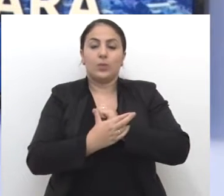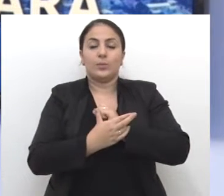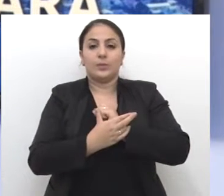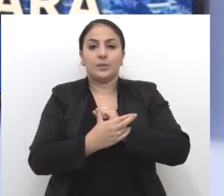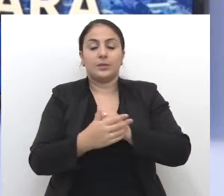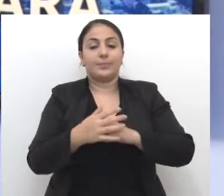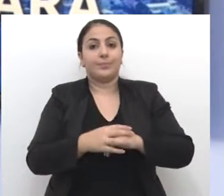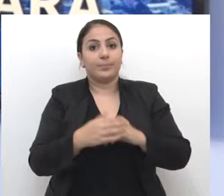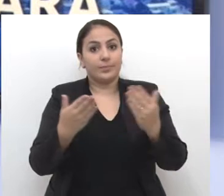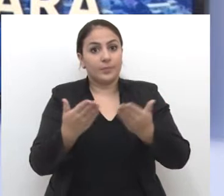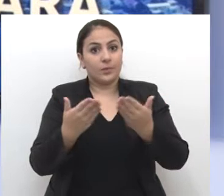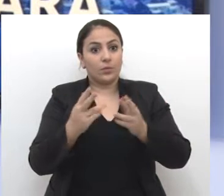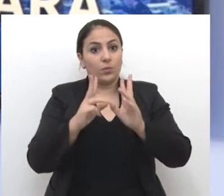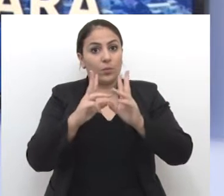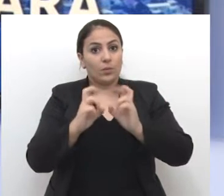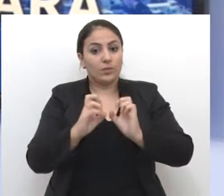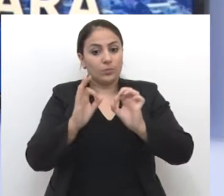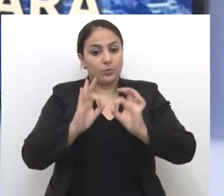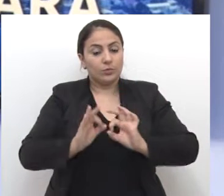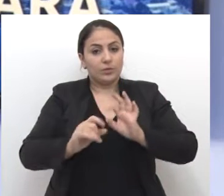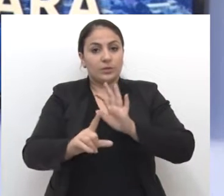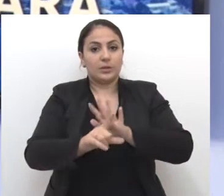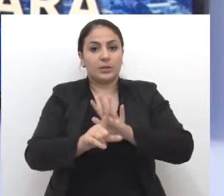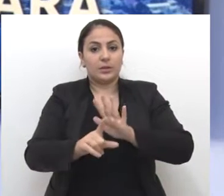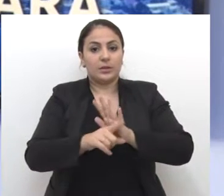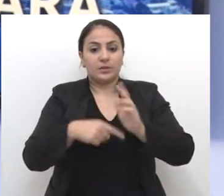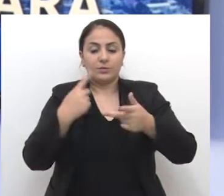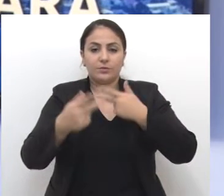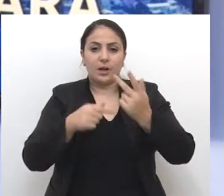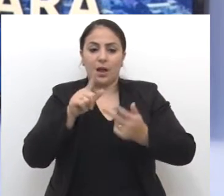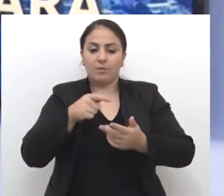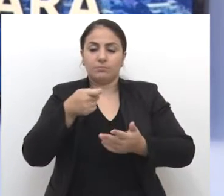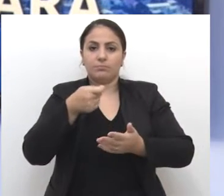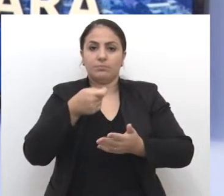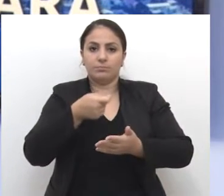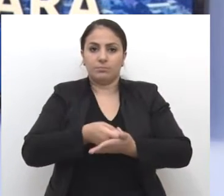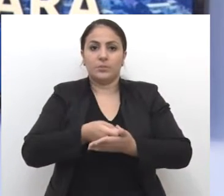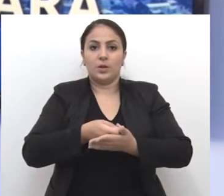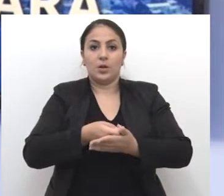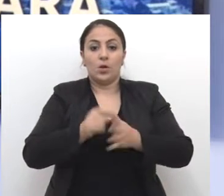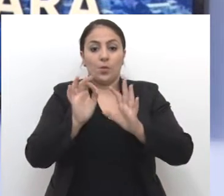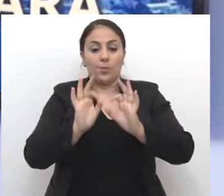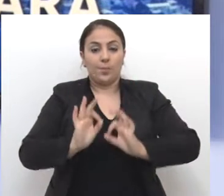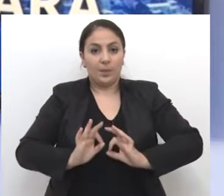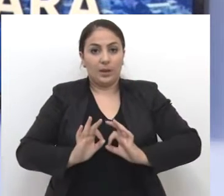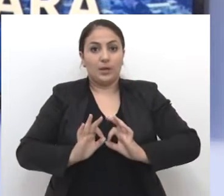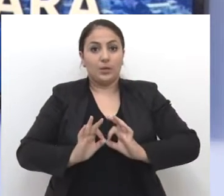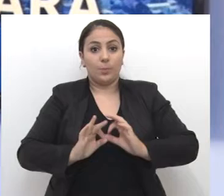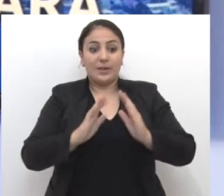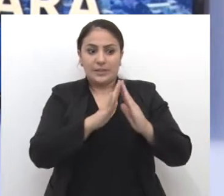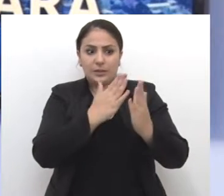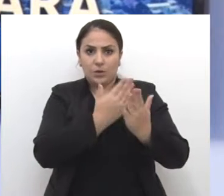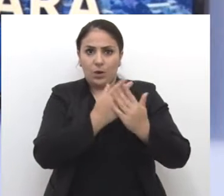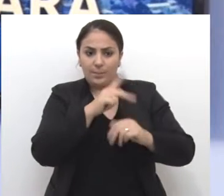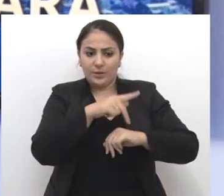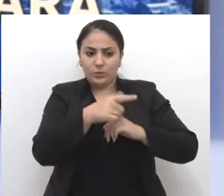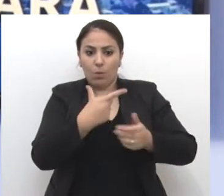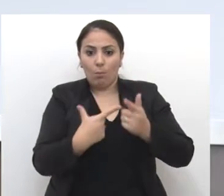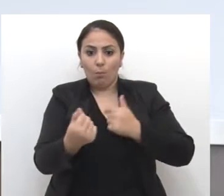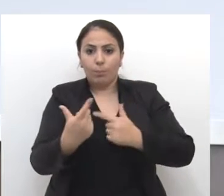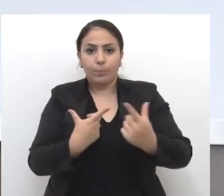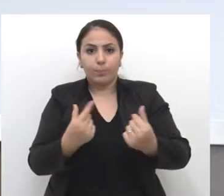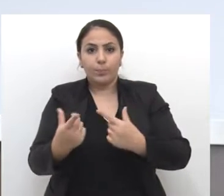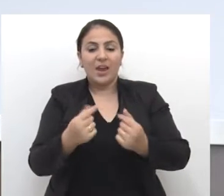segurança. Desta vez, a pauta foi o projeto de lei que torna obrigatório um plano para a evacuação das escolas de Passo